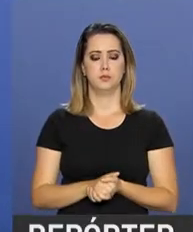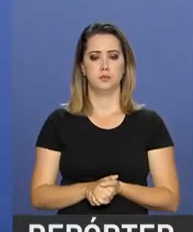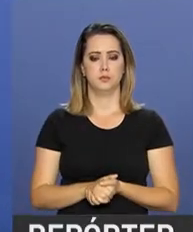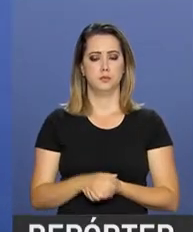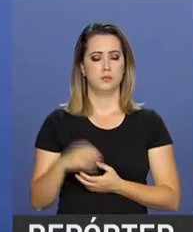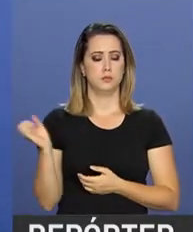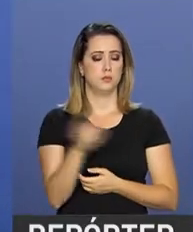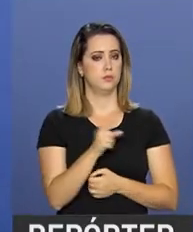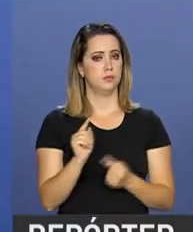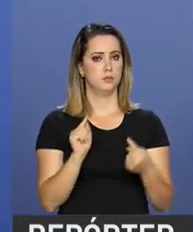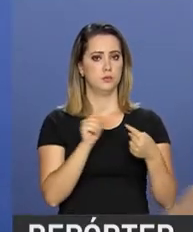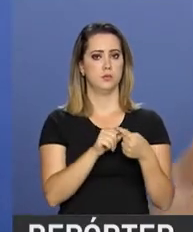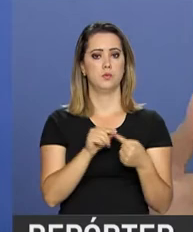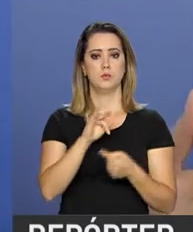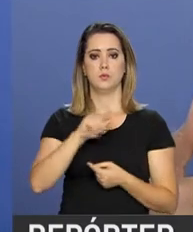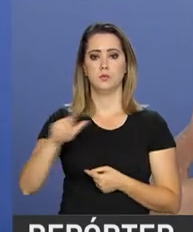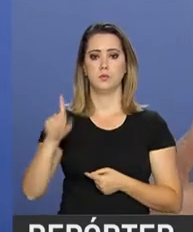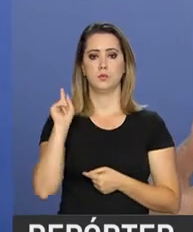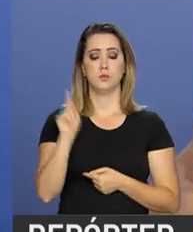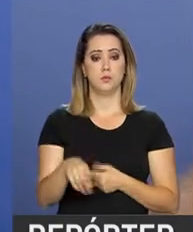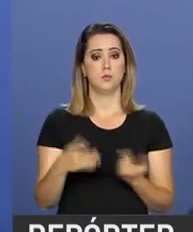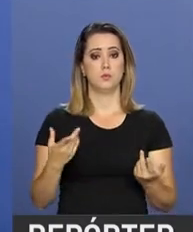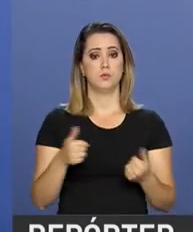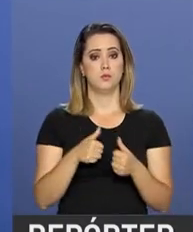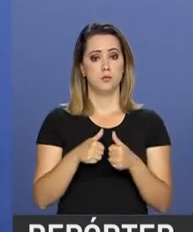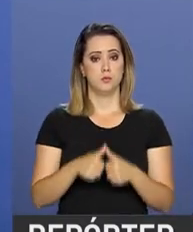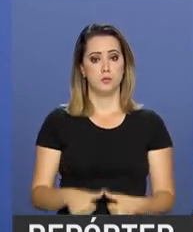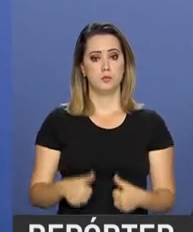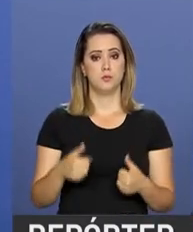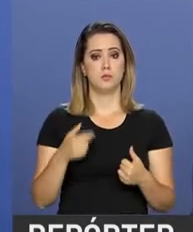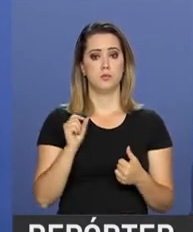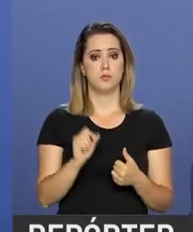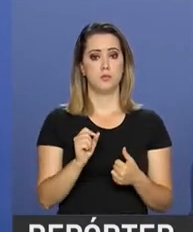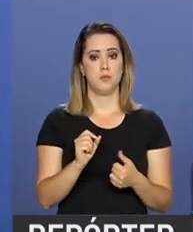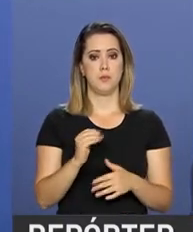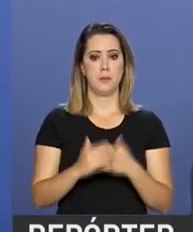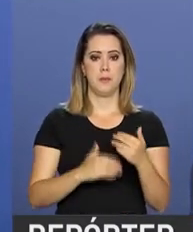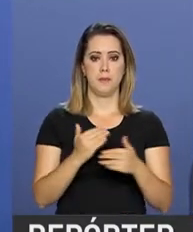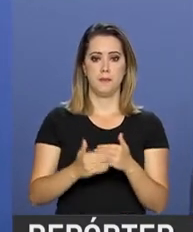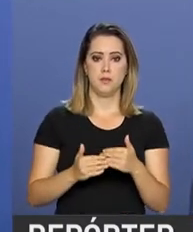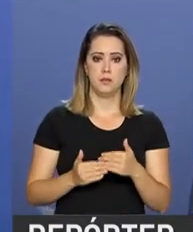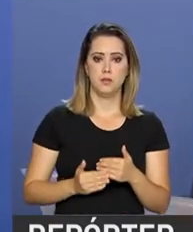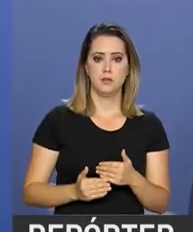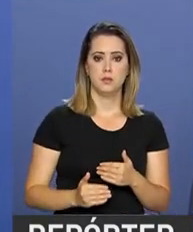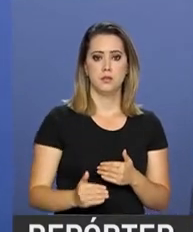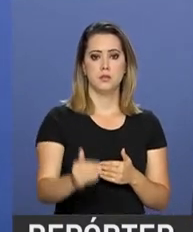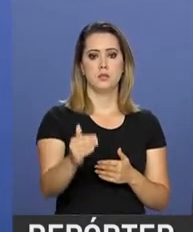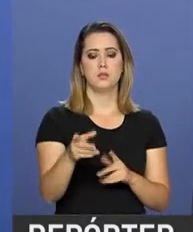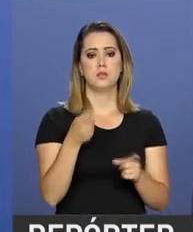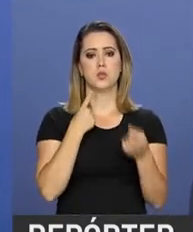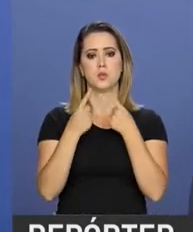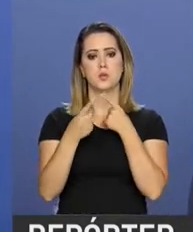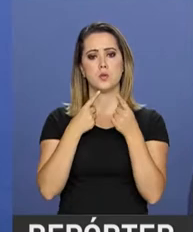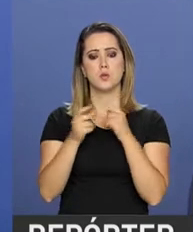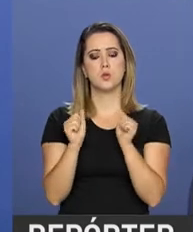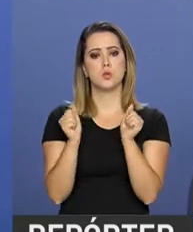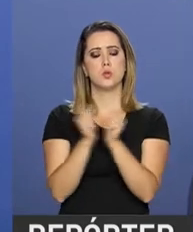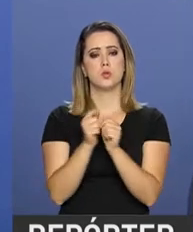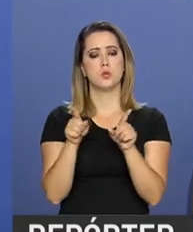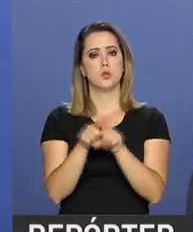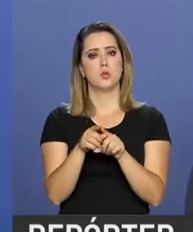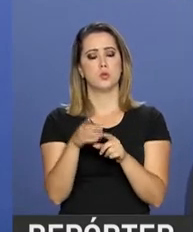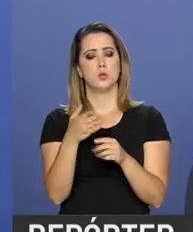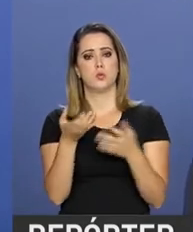fiscal a está sendo o governo e discutida no congresso nós